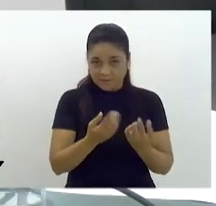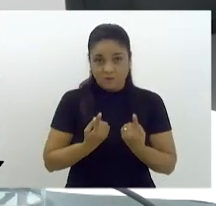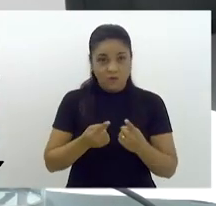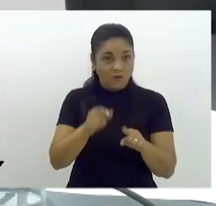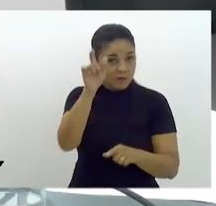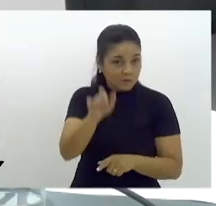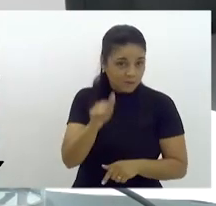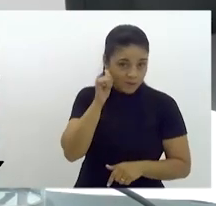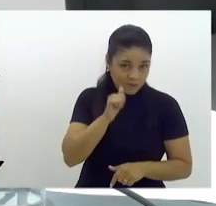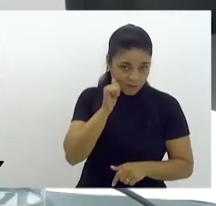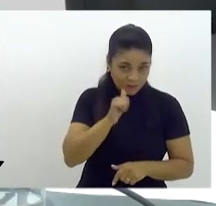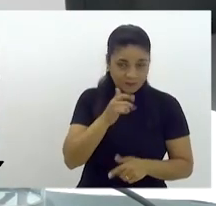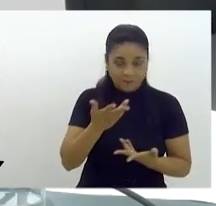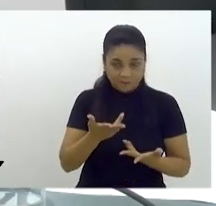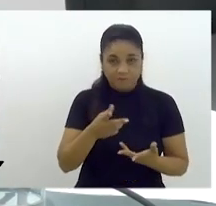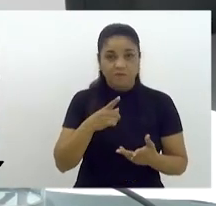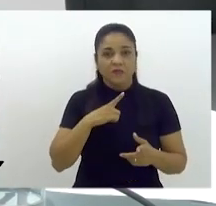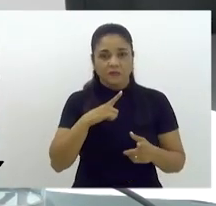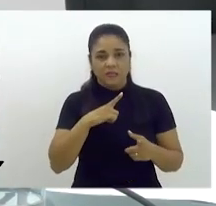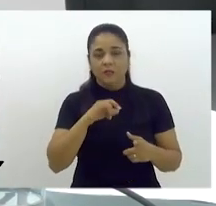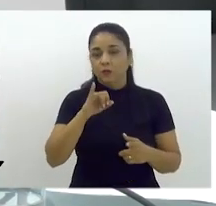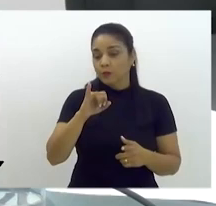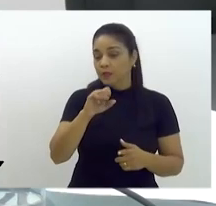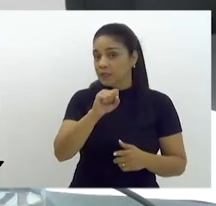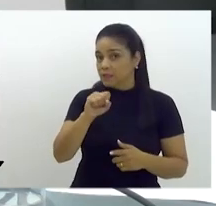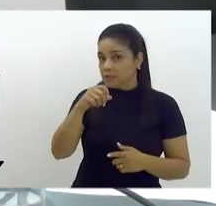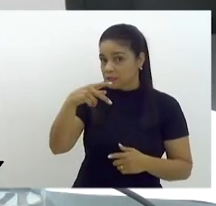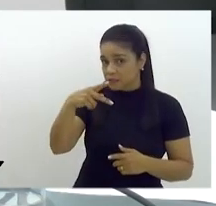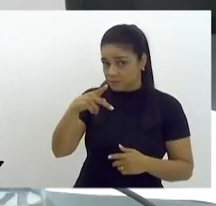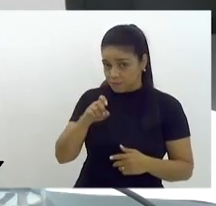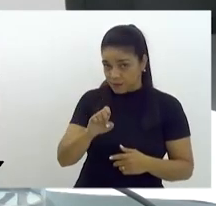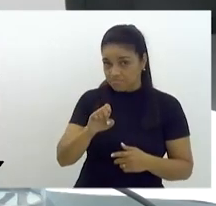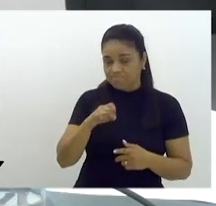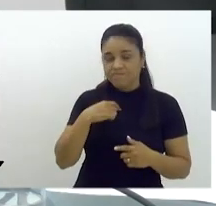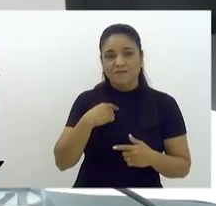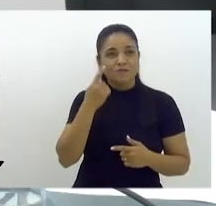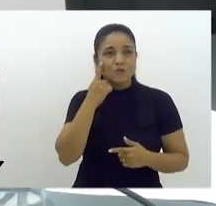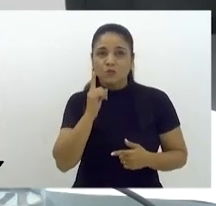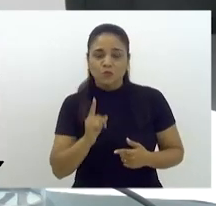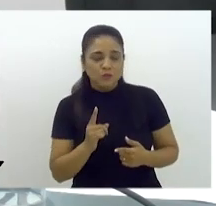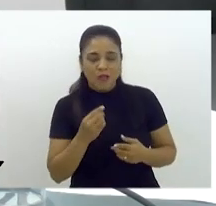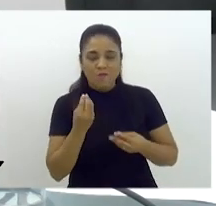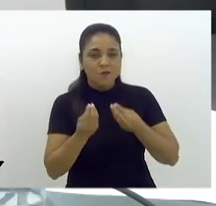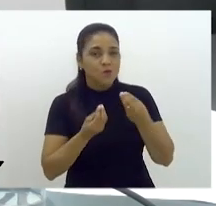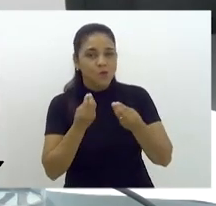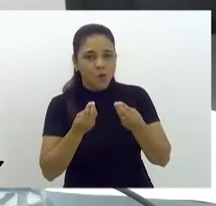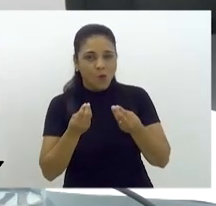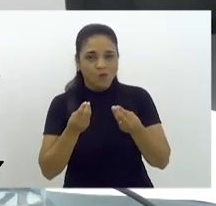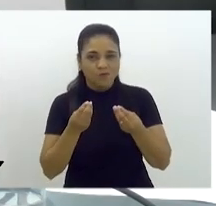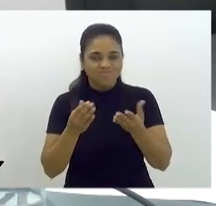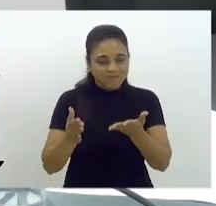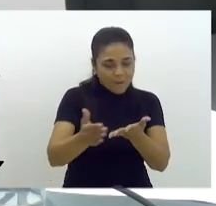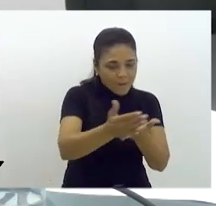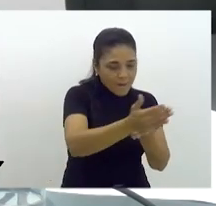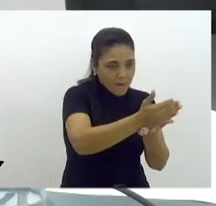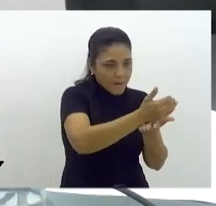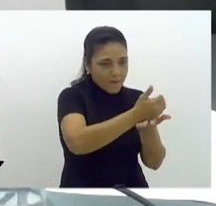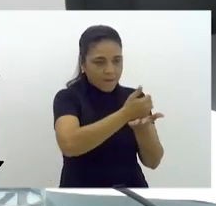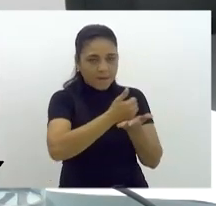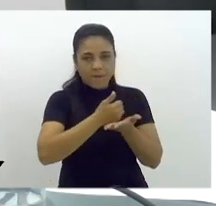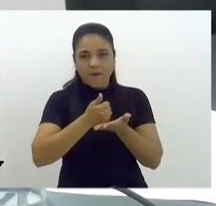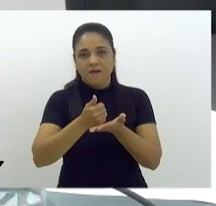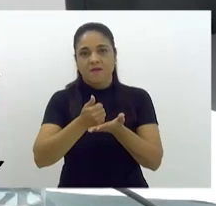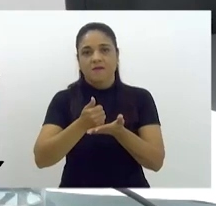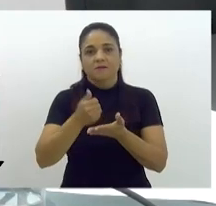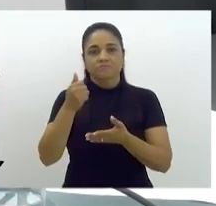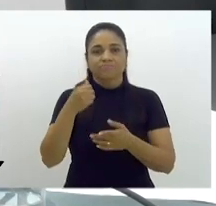do SPE e o lamentavelmente a gente não consegue ter os indicadores do Estado do Rio de Janeiro no